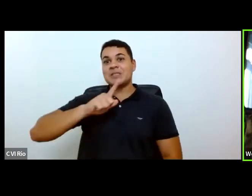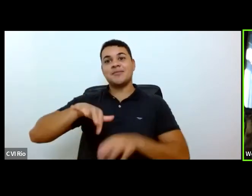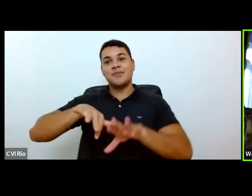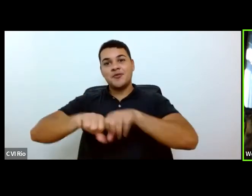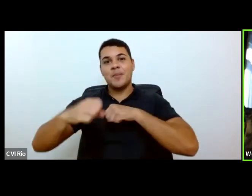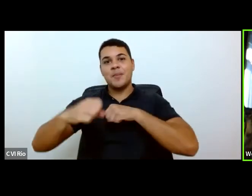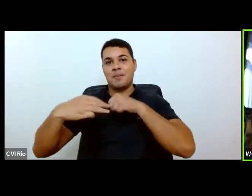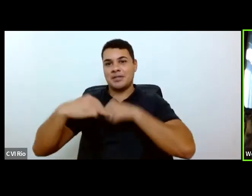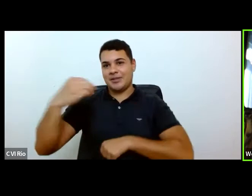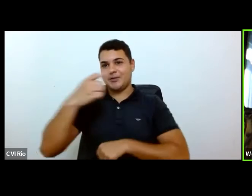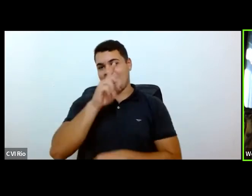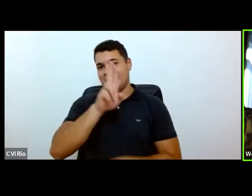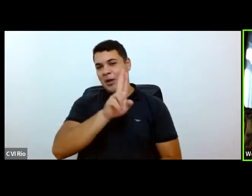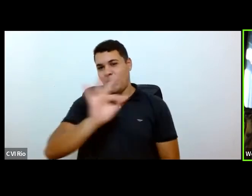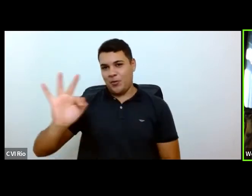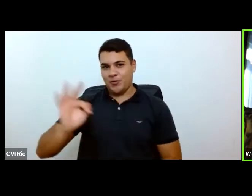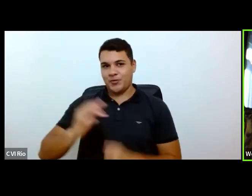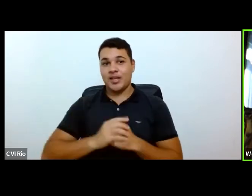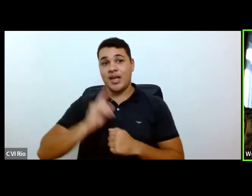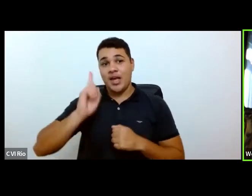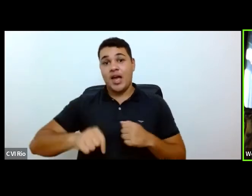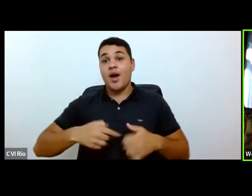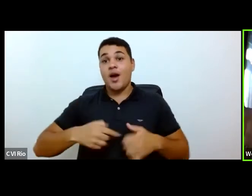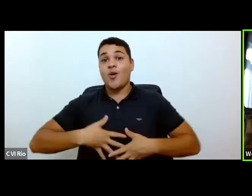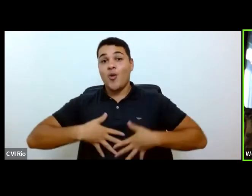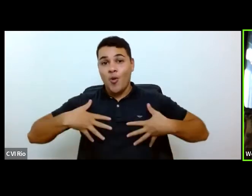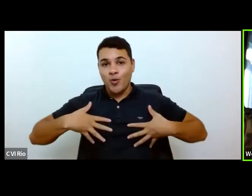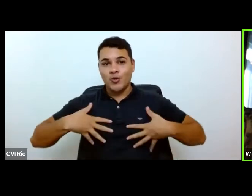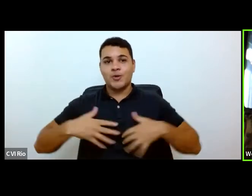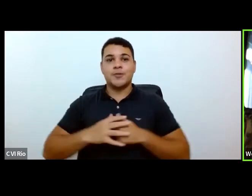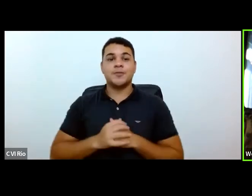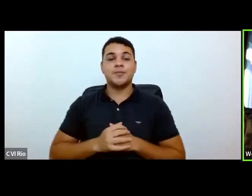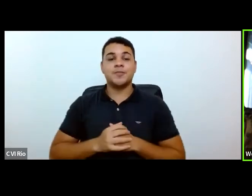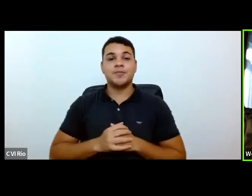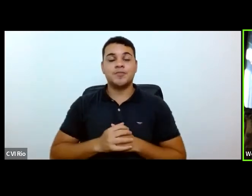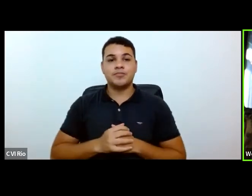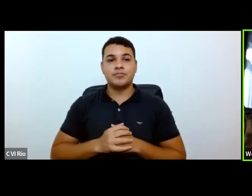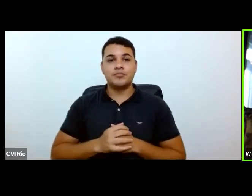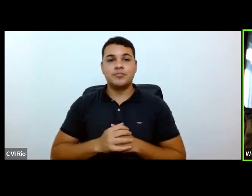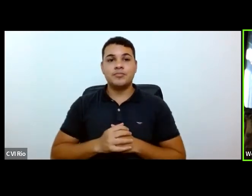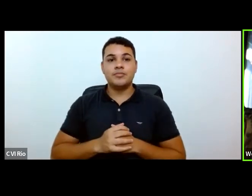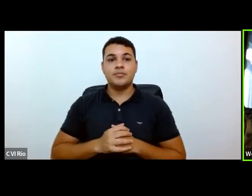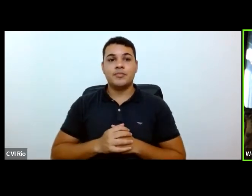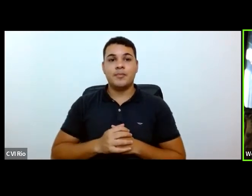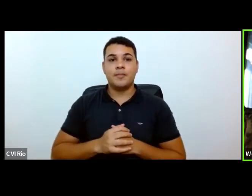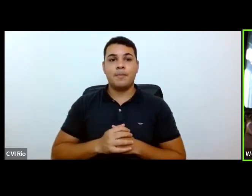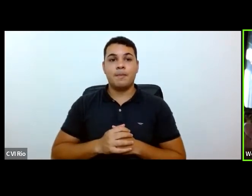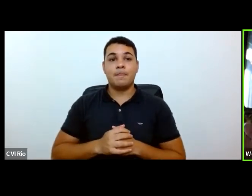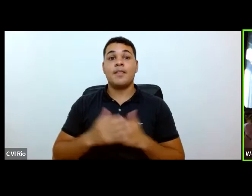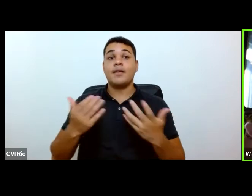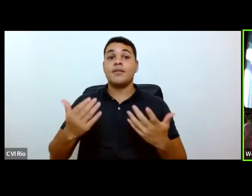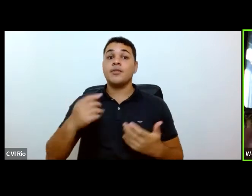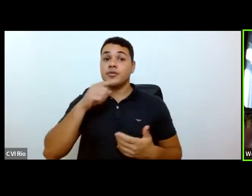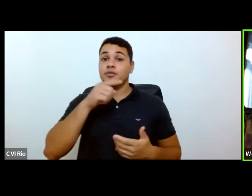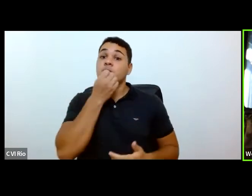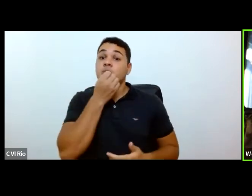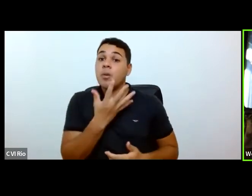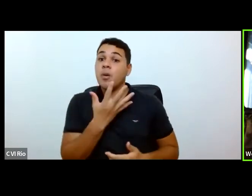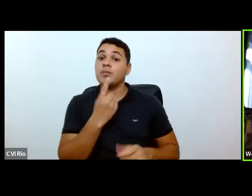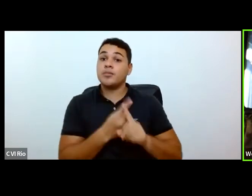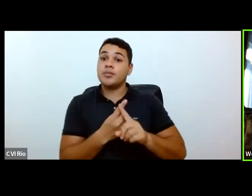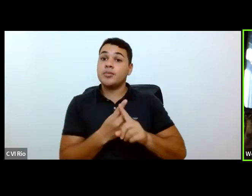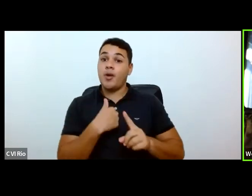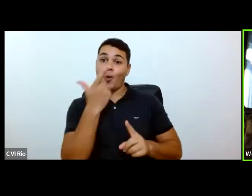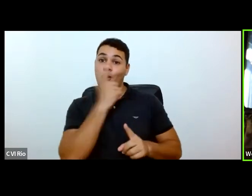é um, né, muito orgulho para mim, para essa caminhada, mas que, né, é um presente e uma abertura de caminho para toda a minha população